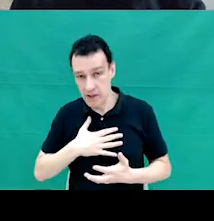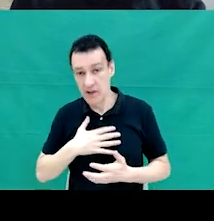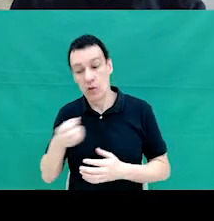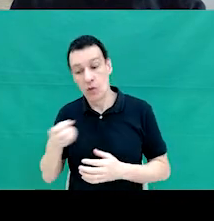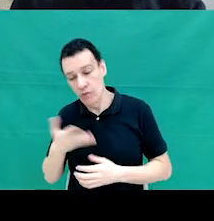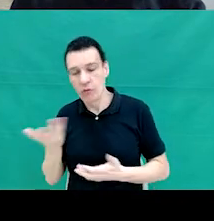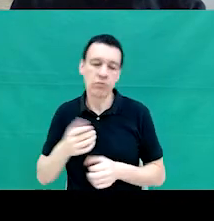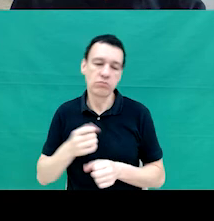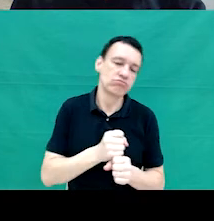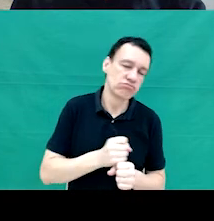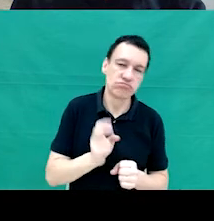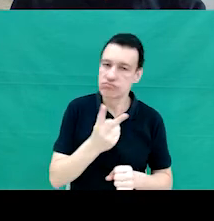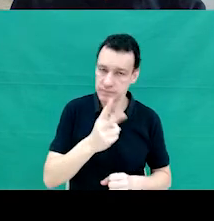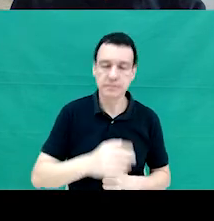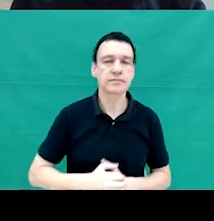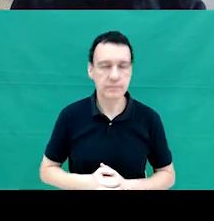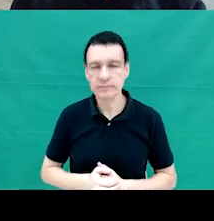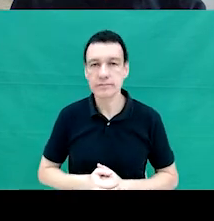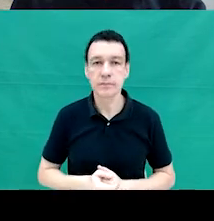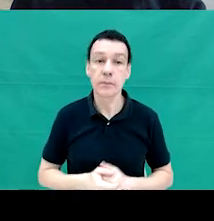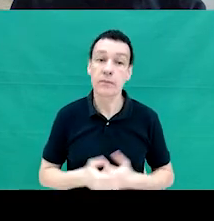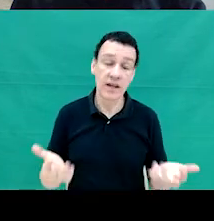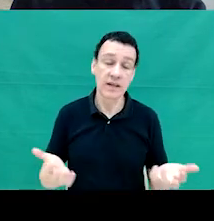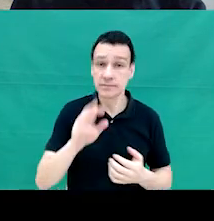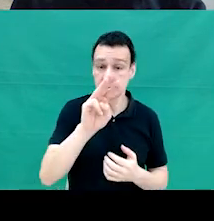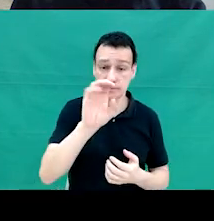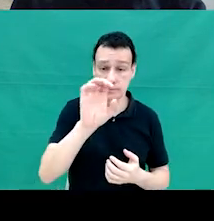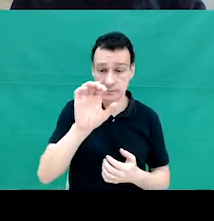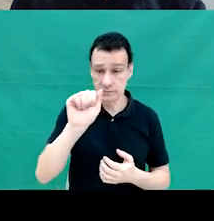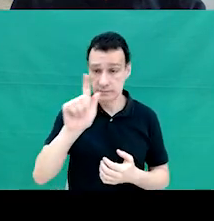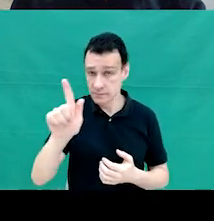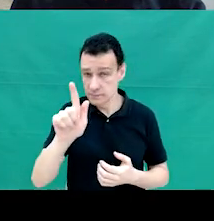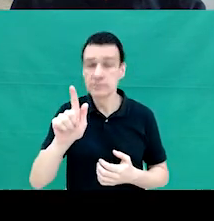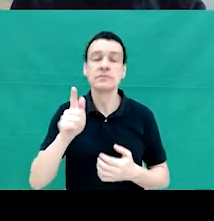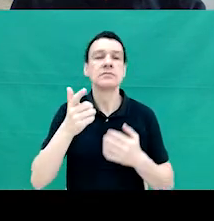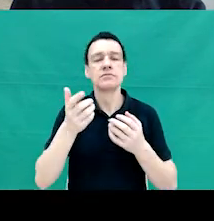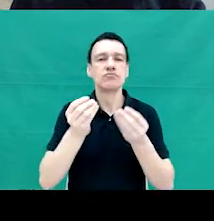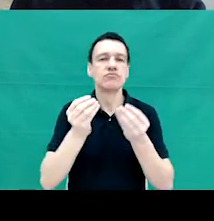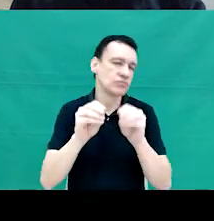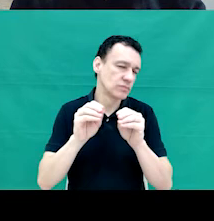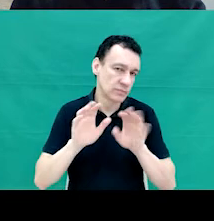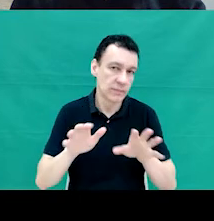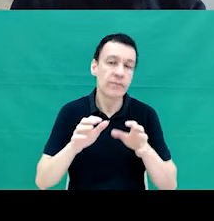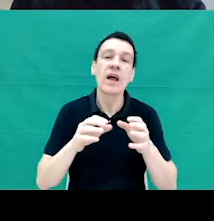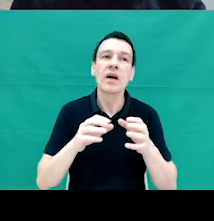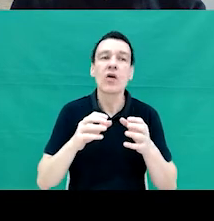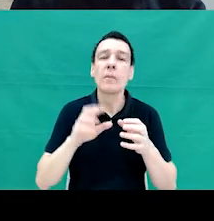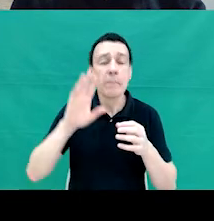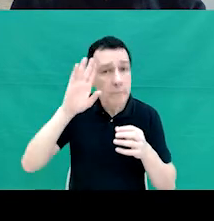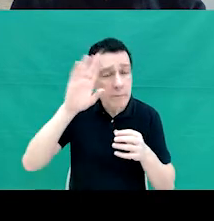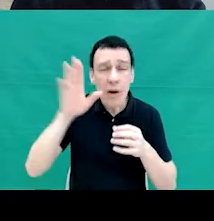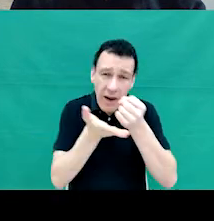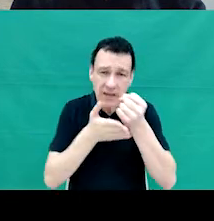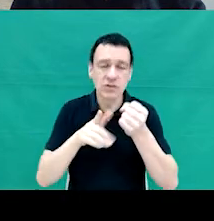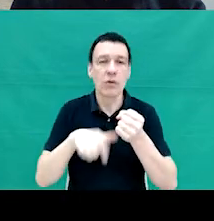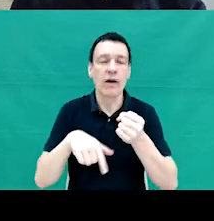algumas WCAGs, algumas diretrizes, a gente traz desde o básico do acesso via teclado, que nesse caso